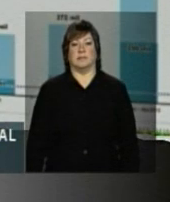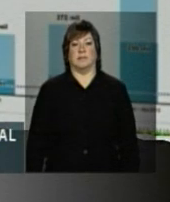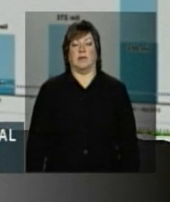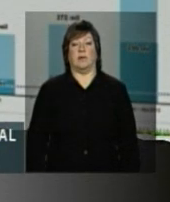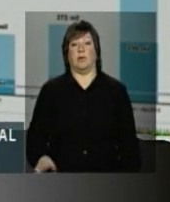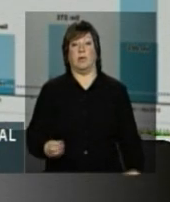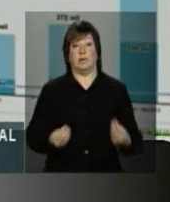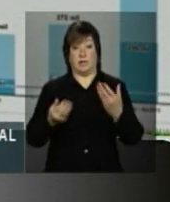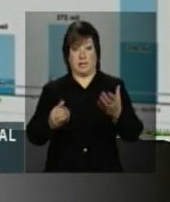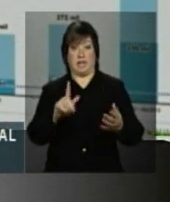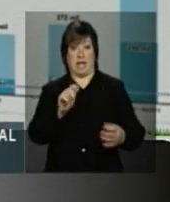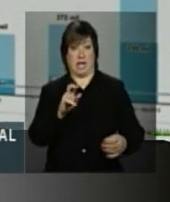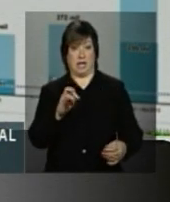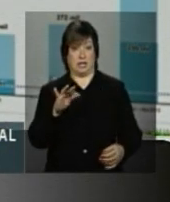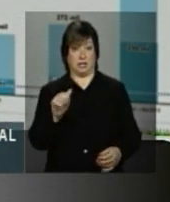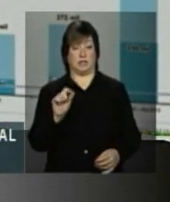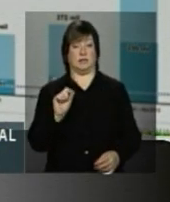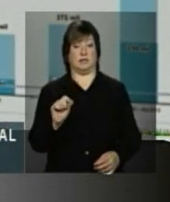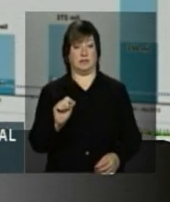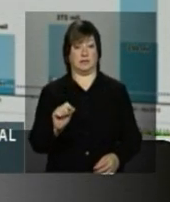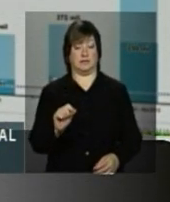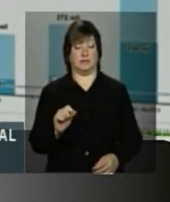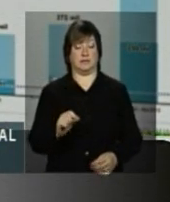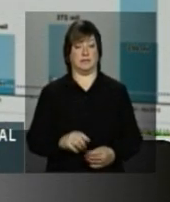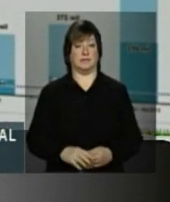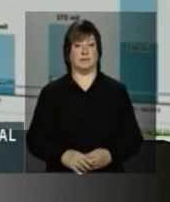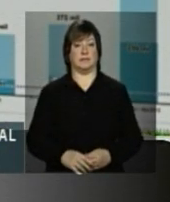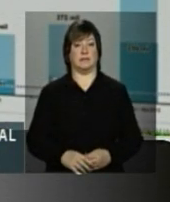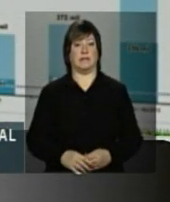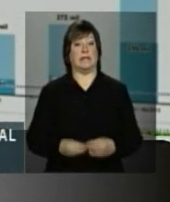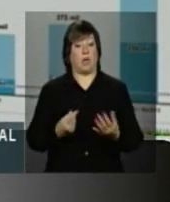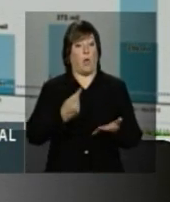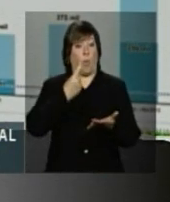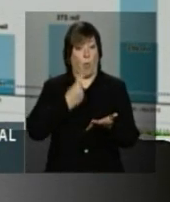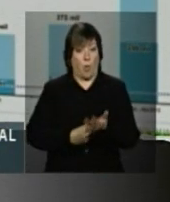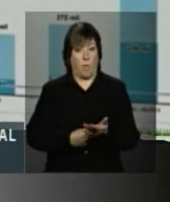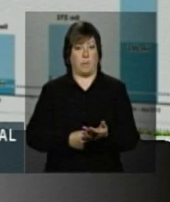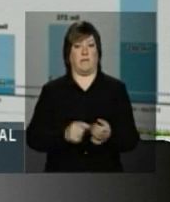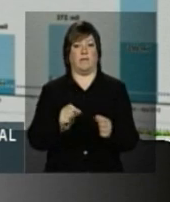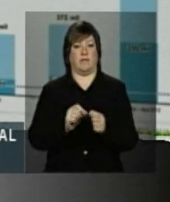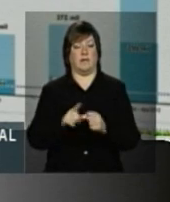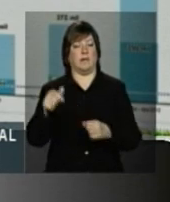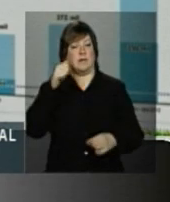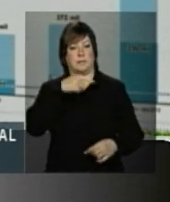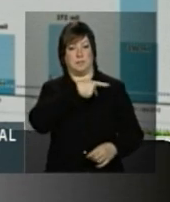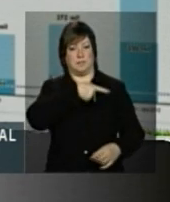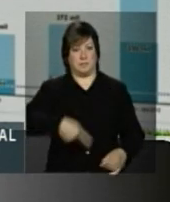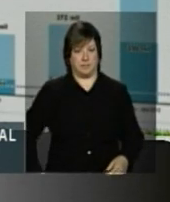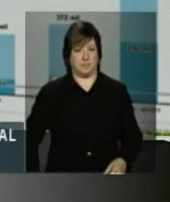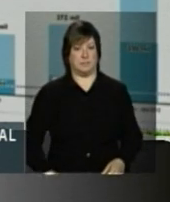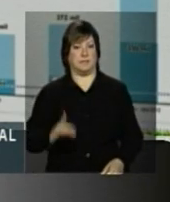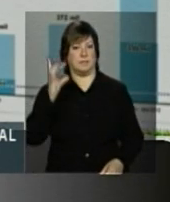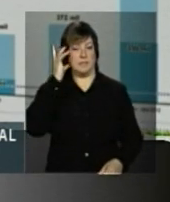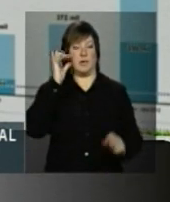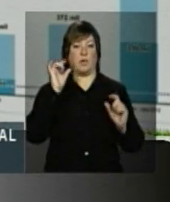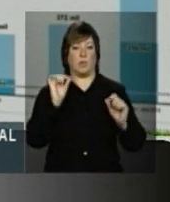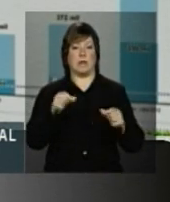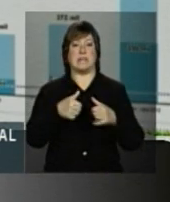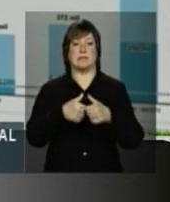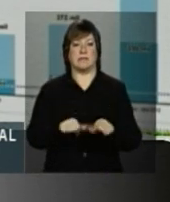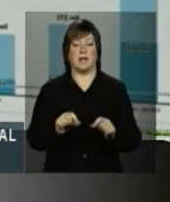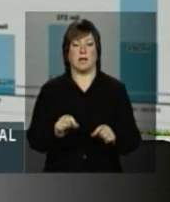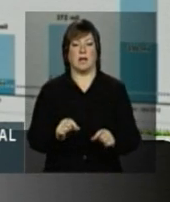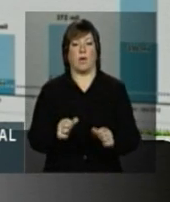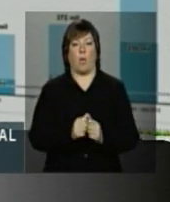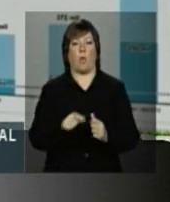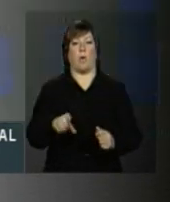garantir que a gente e e e Sérgio de garantir que a gente cumpra o compromisso da nossa presidenta de estar pelo menos com